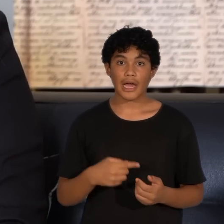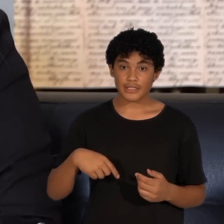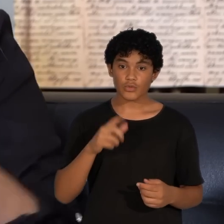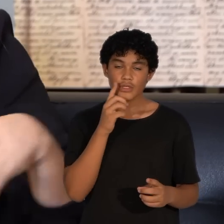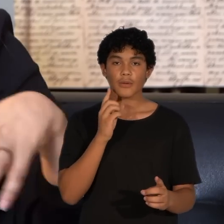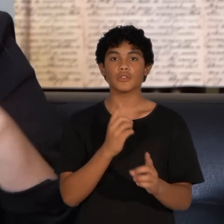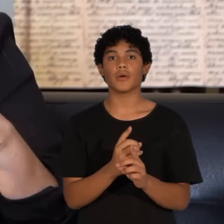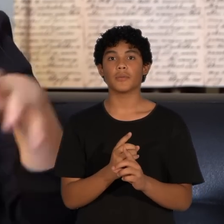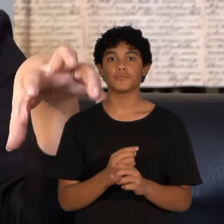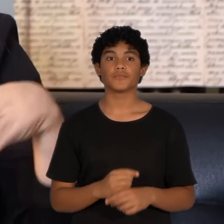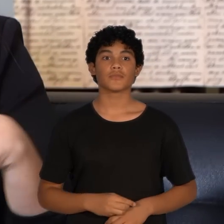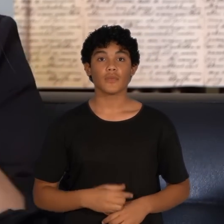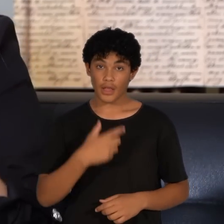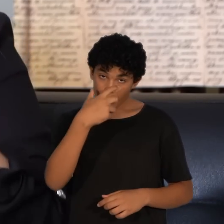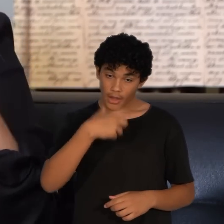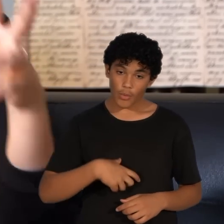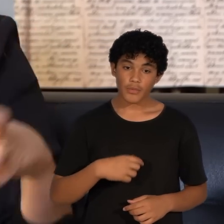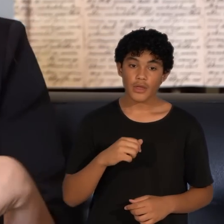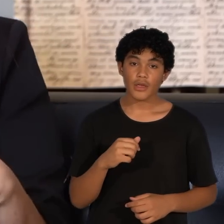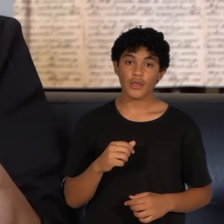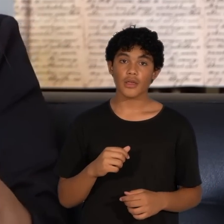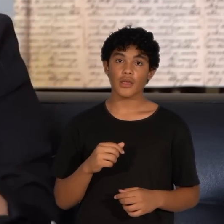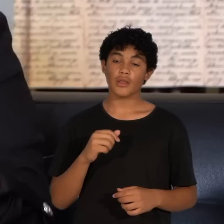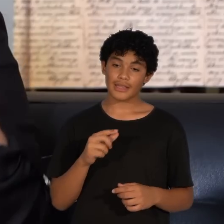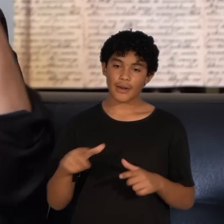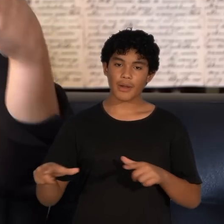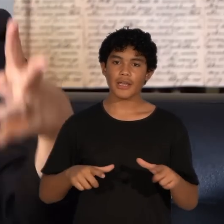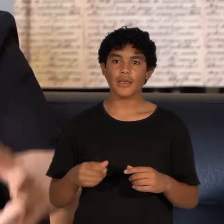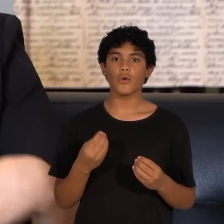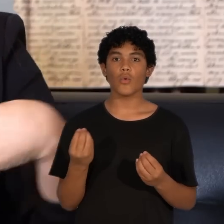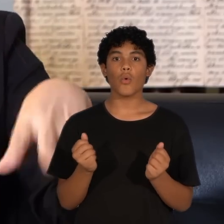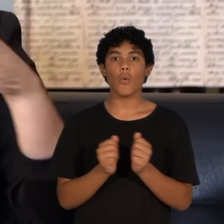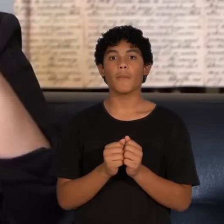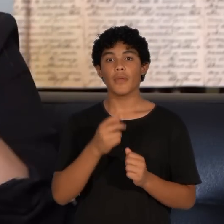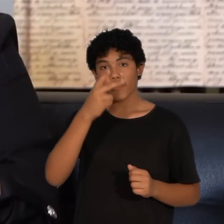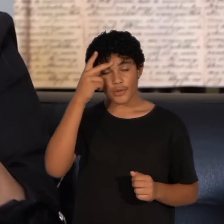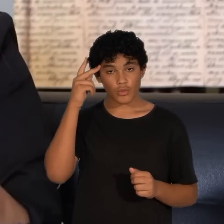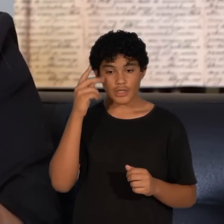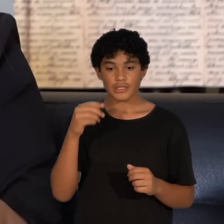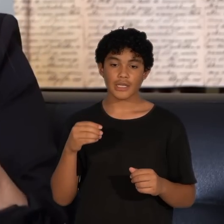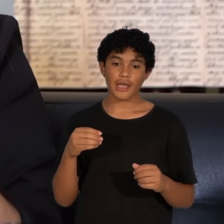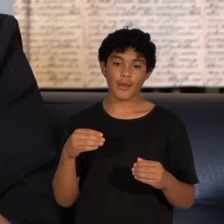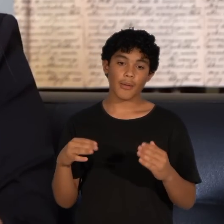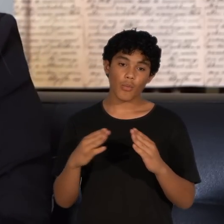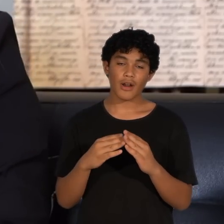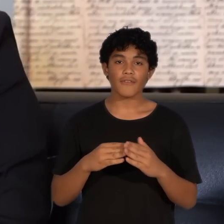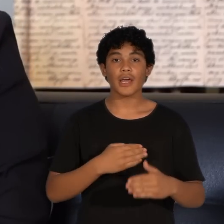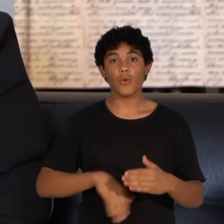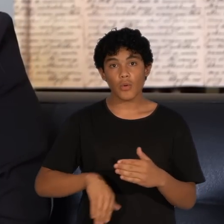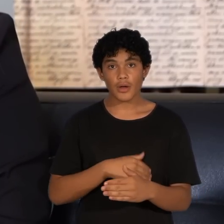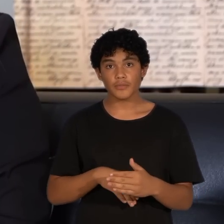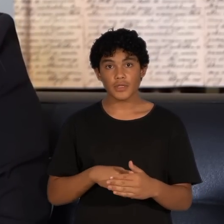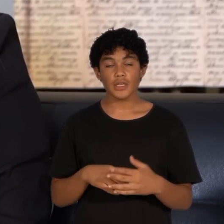rua e eu ensinava isso para tanto o Conselho Tutelar, Polícia Militar e todos os outros que trabalhavam. E a gente,